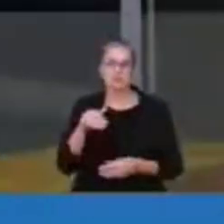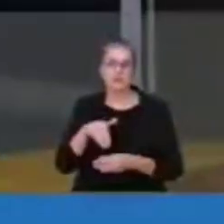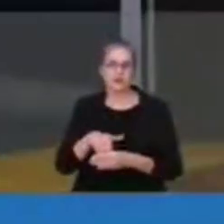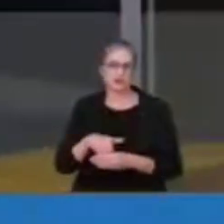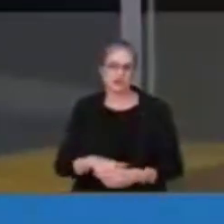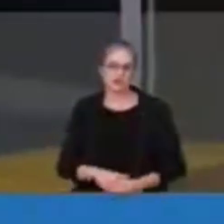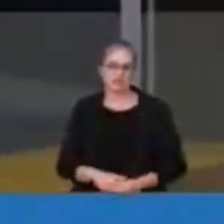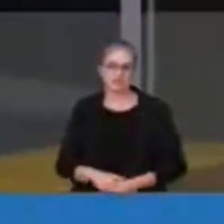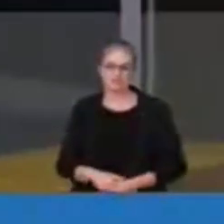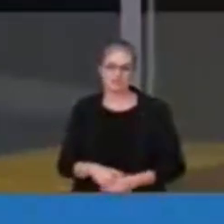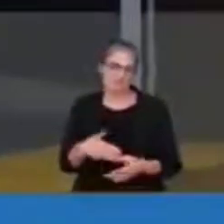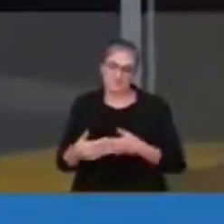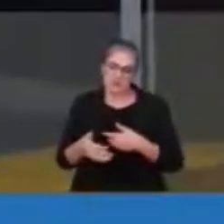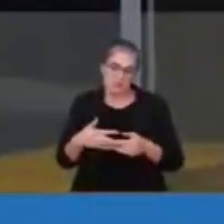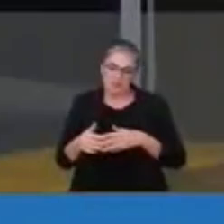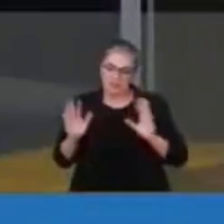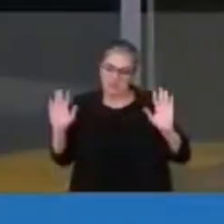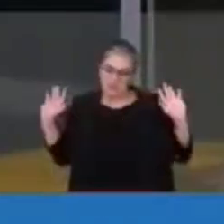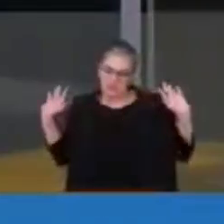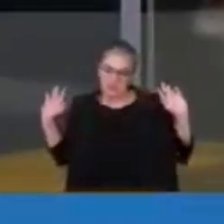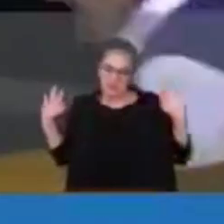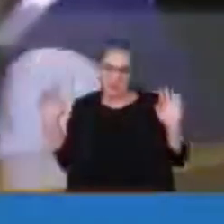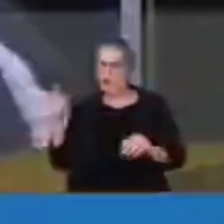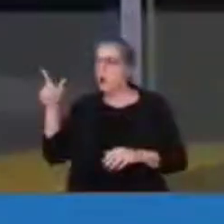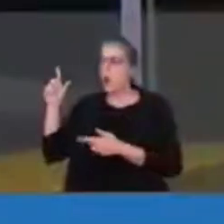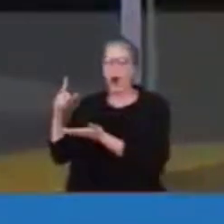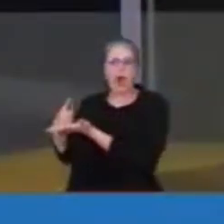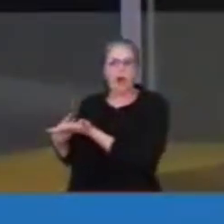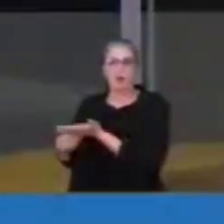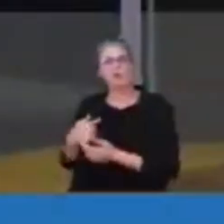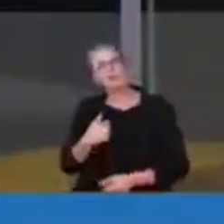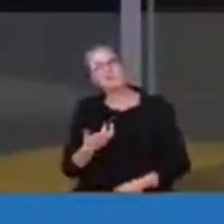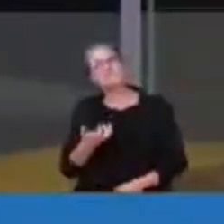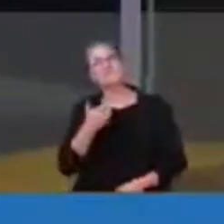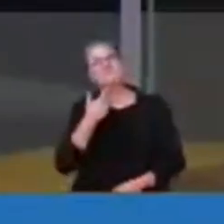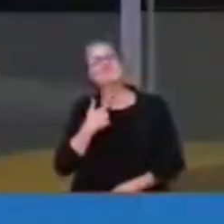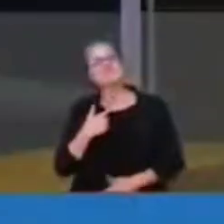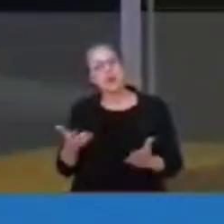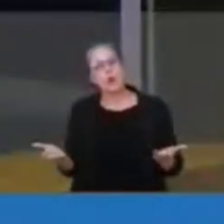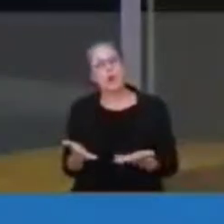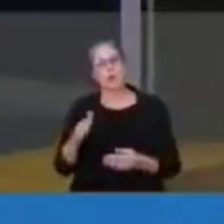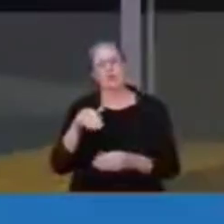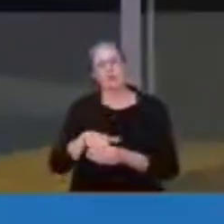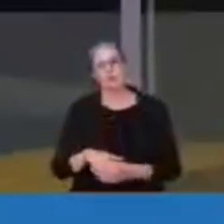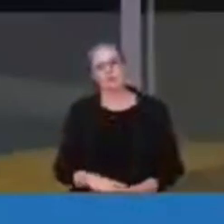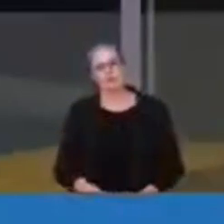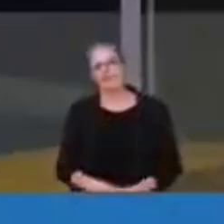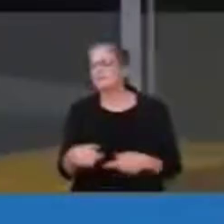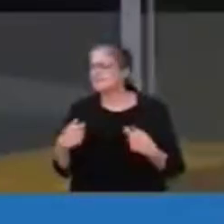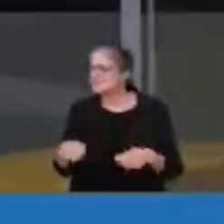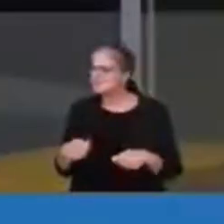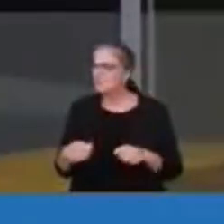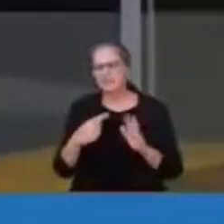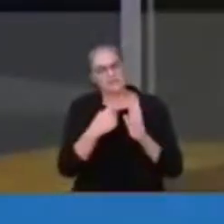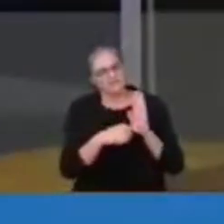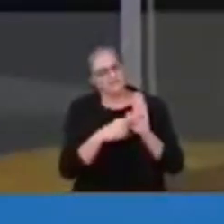mesmo afrontando acordos, que nós votássemos esse veto hoje, para derrubar e para